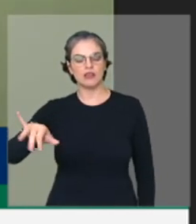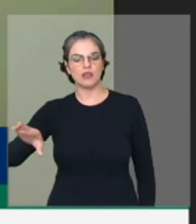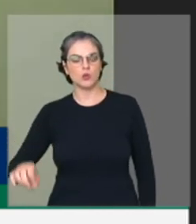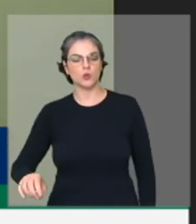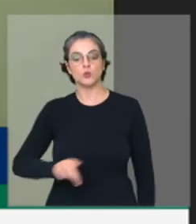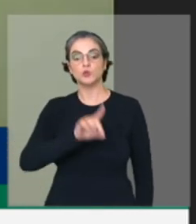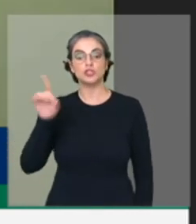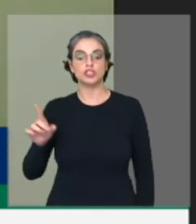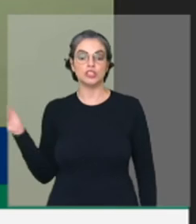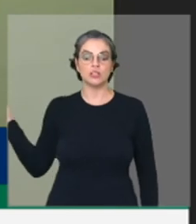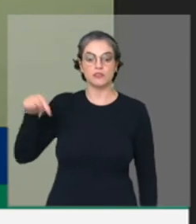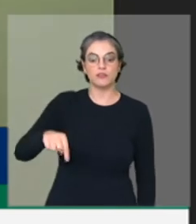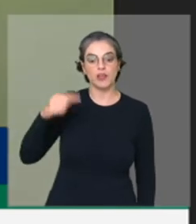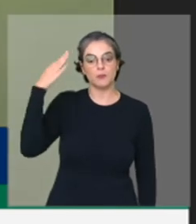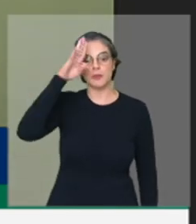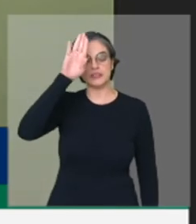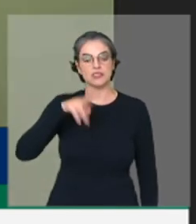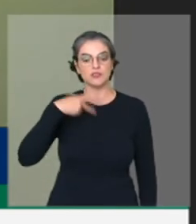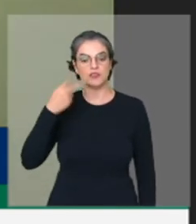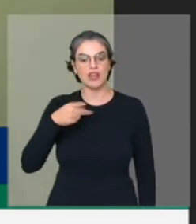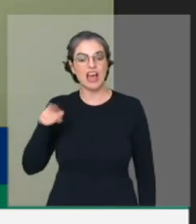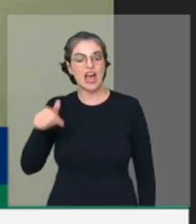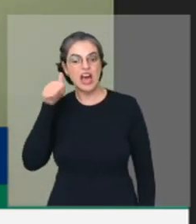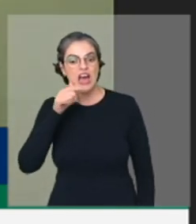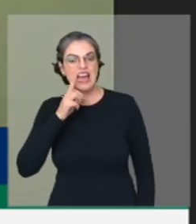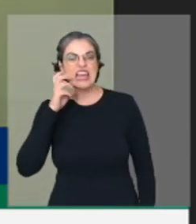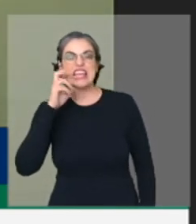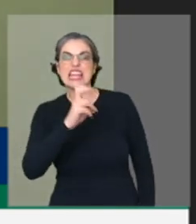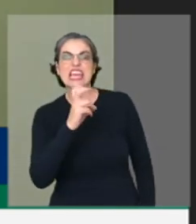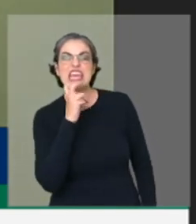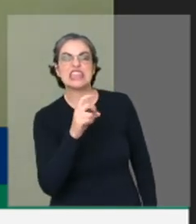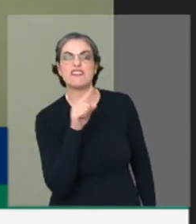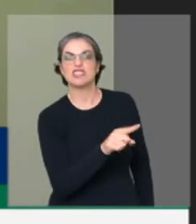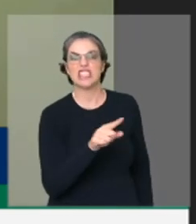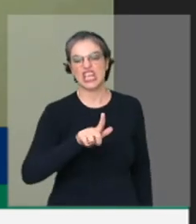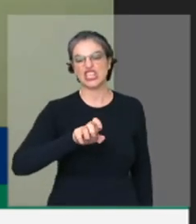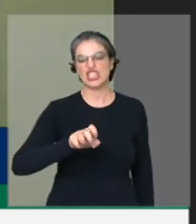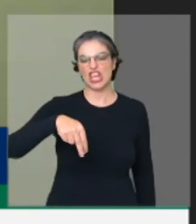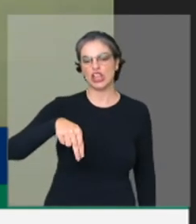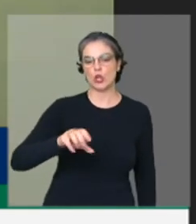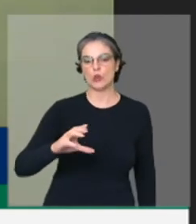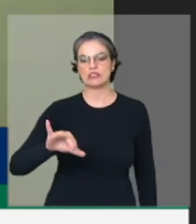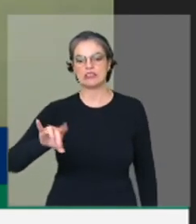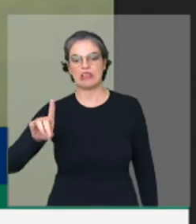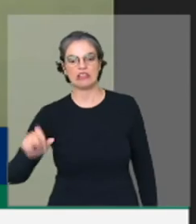ano, ela gritava, chamava o presidente de genocida, vem aqui.